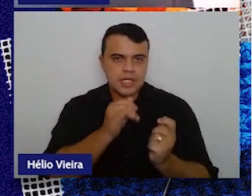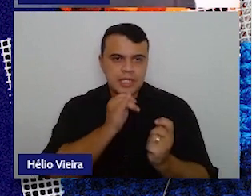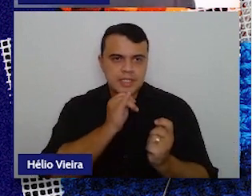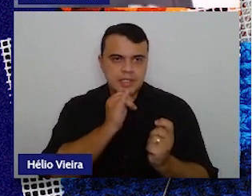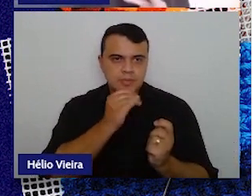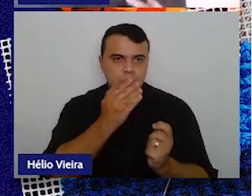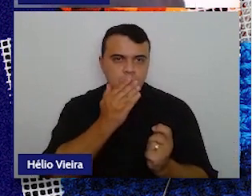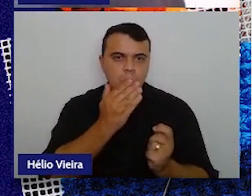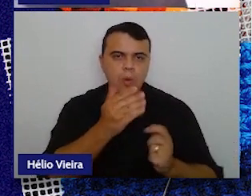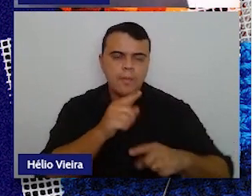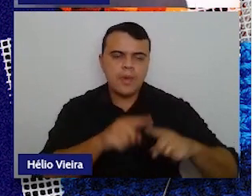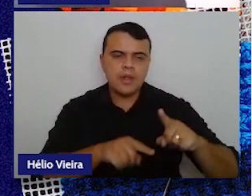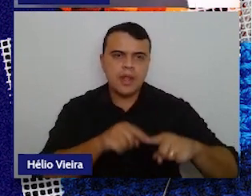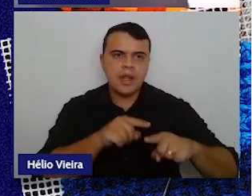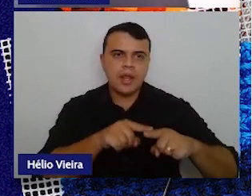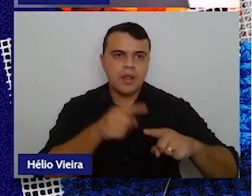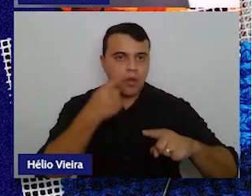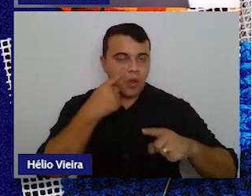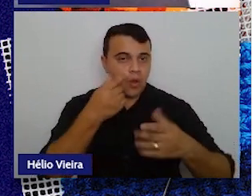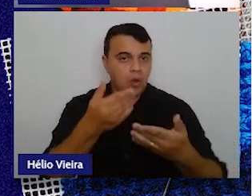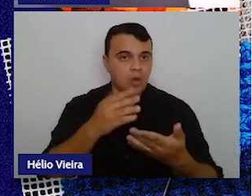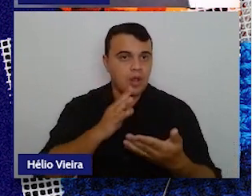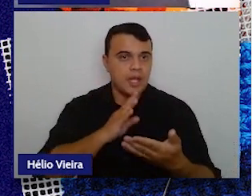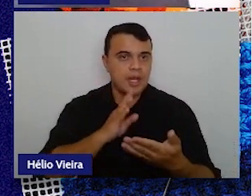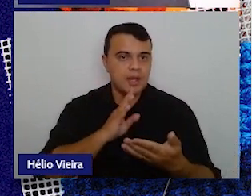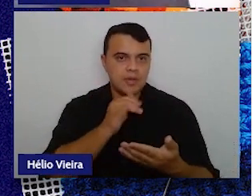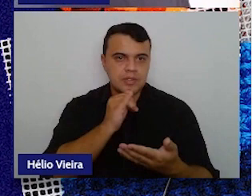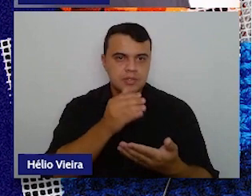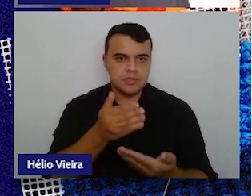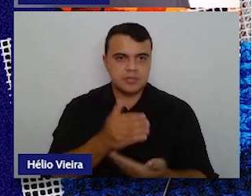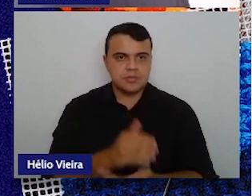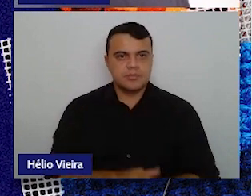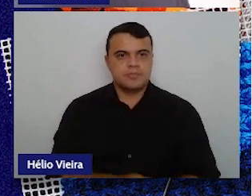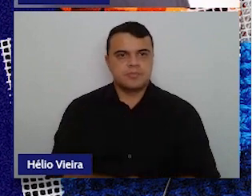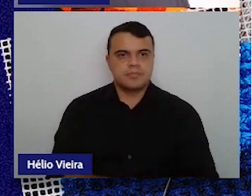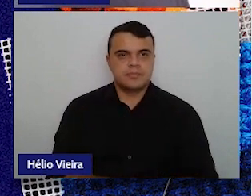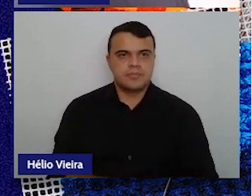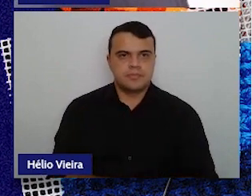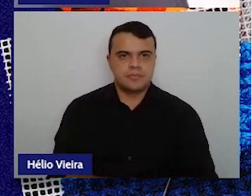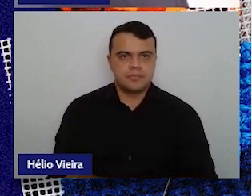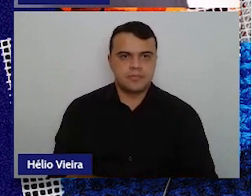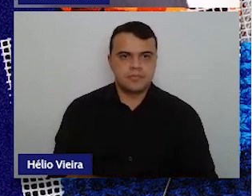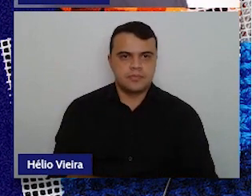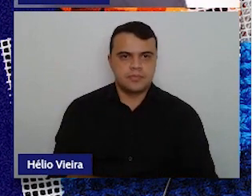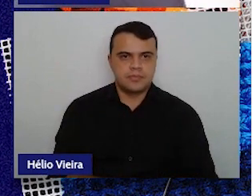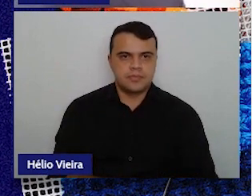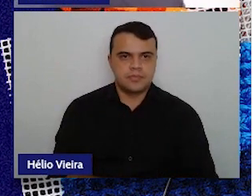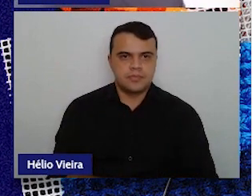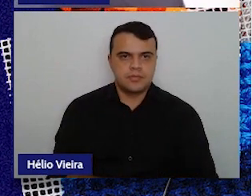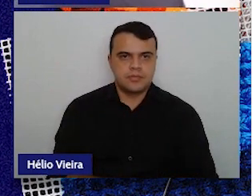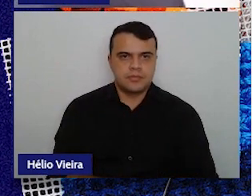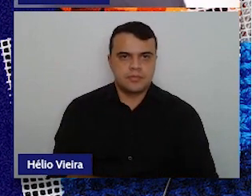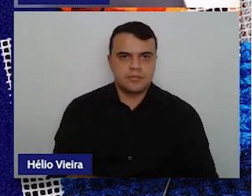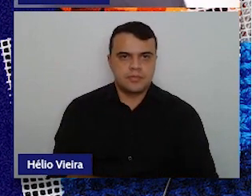quais são esses materiais? São fitas, olha só. Aqui, deixa eu pegar o meu